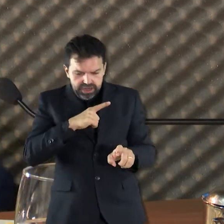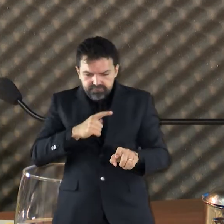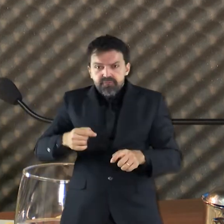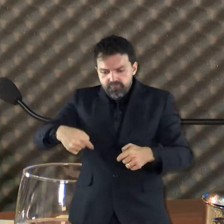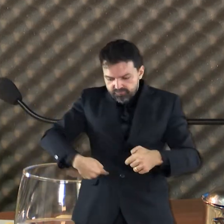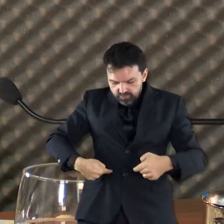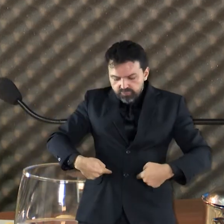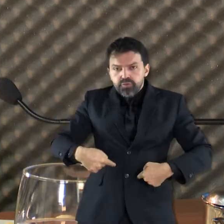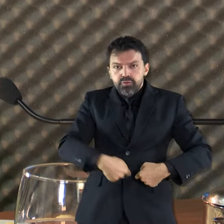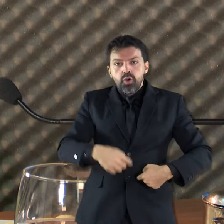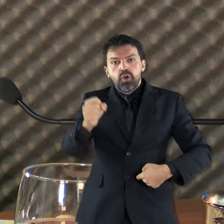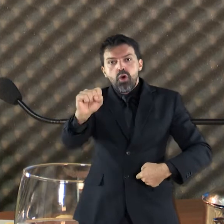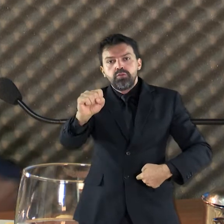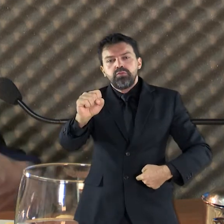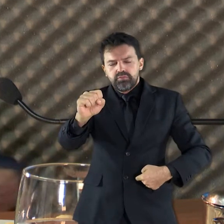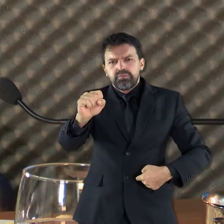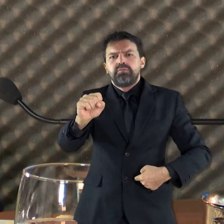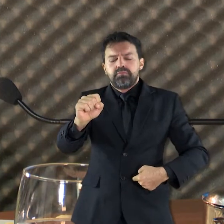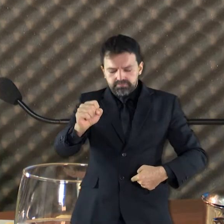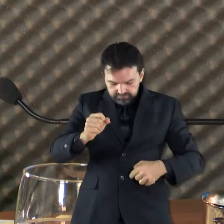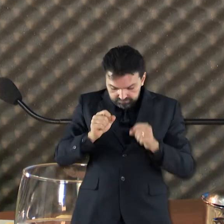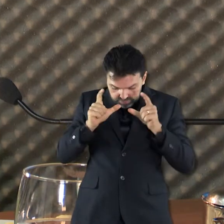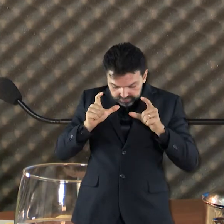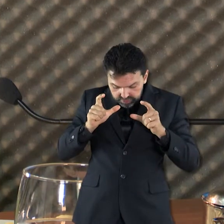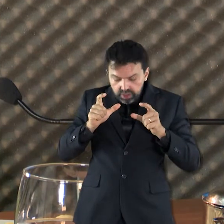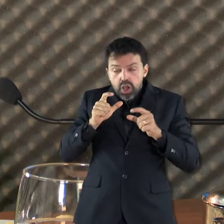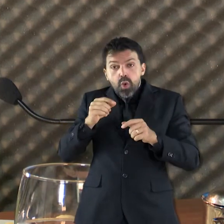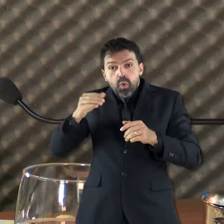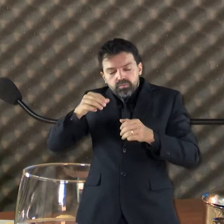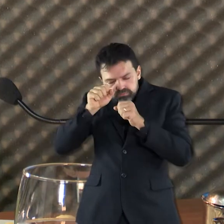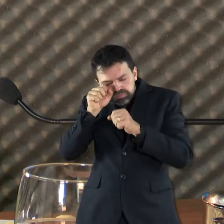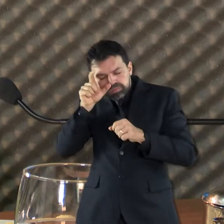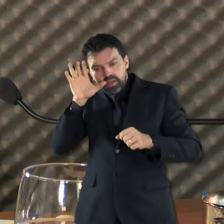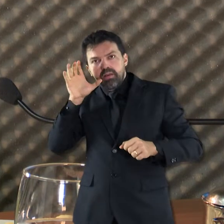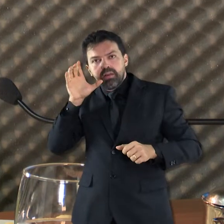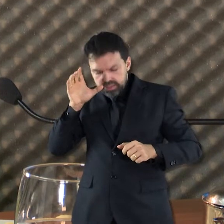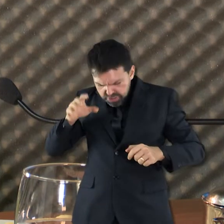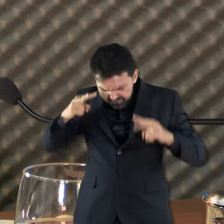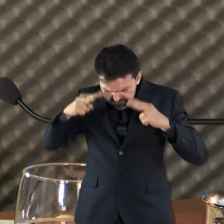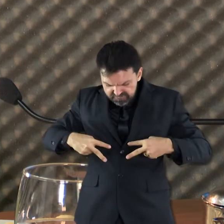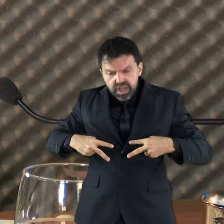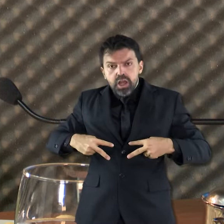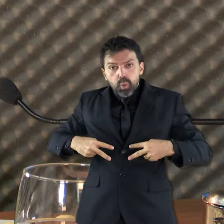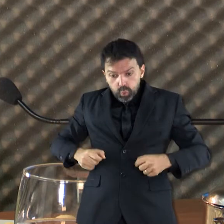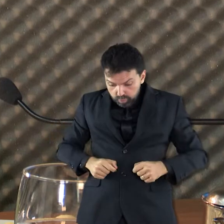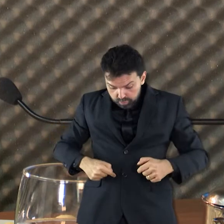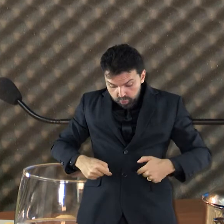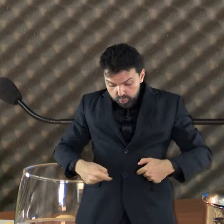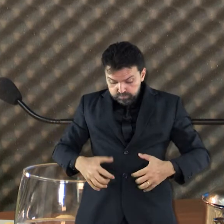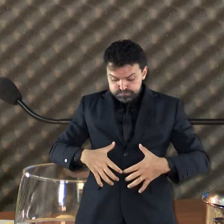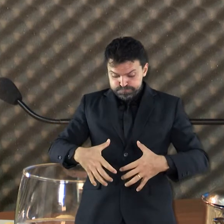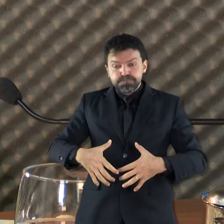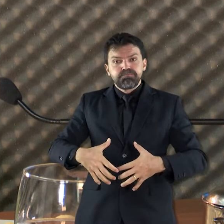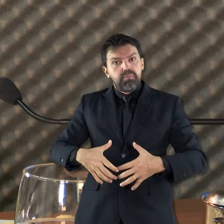barriga. E você acorda o abdômen desse tamanho. Aí eu pensei, não, eu acordei, aí eu perguntei que dia é hoje. Tal, era o mesmo